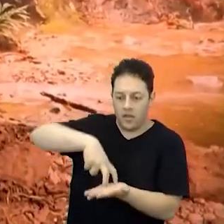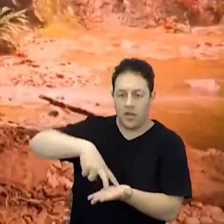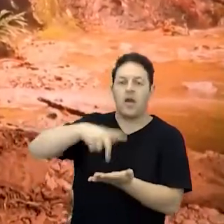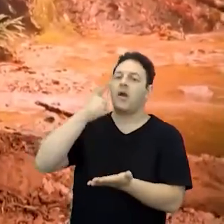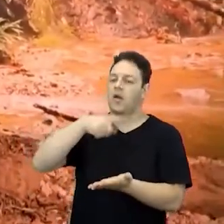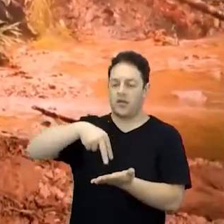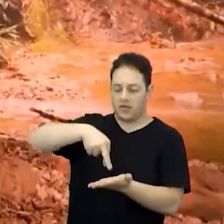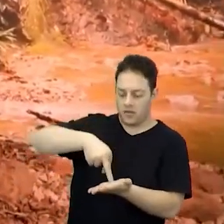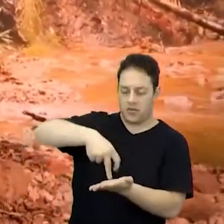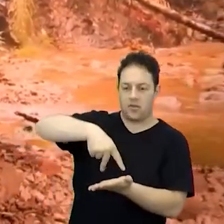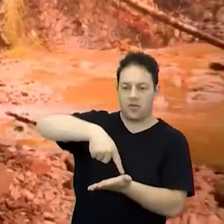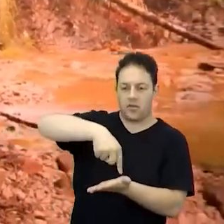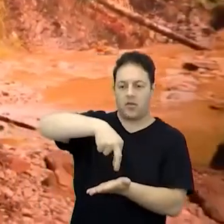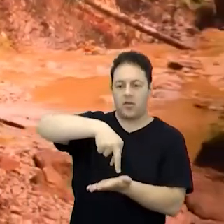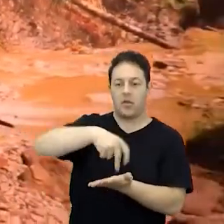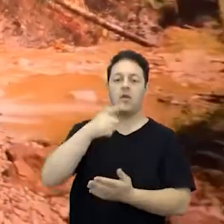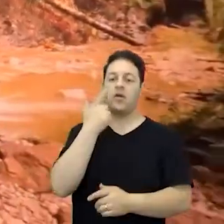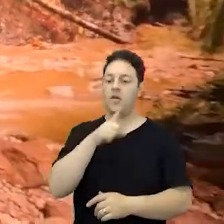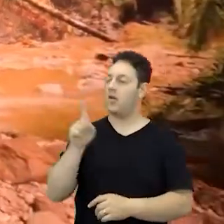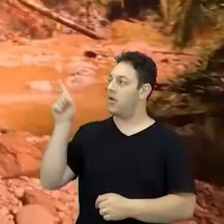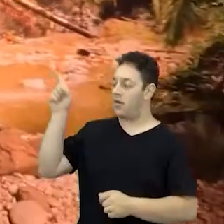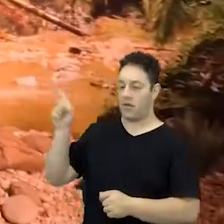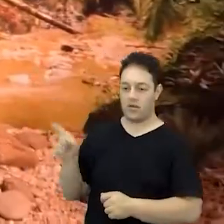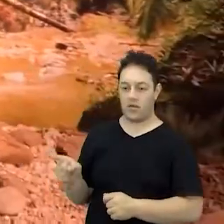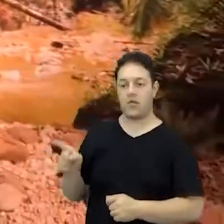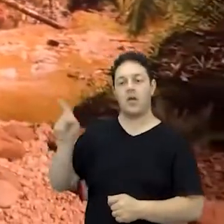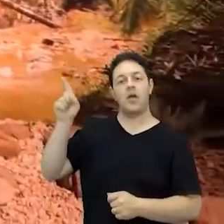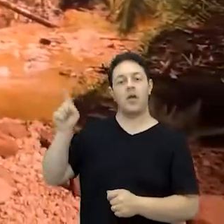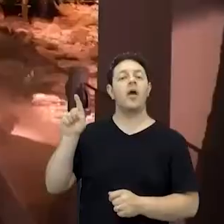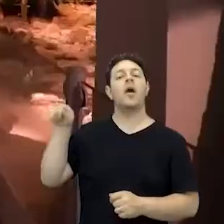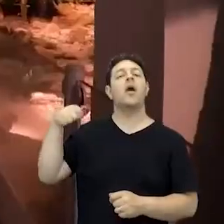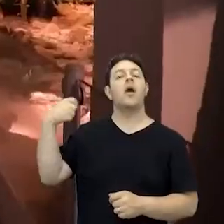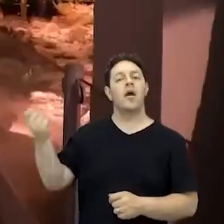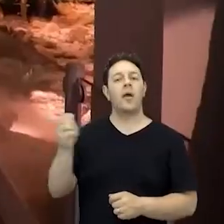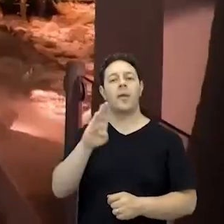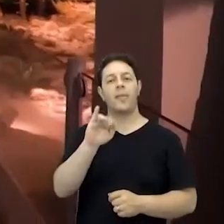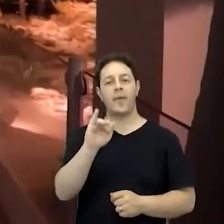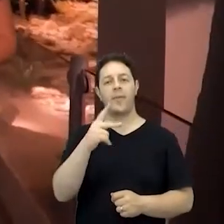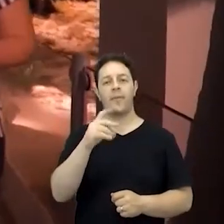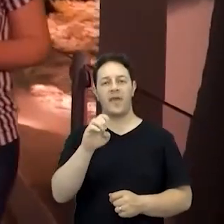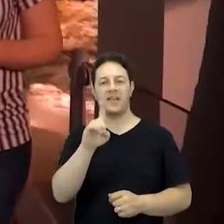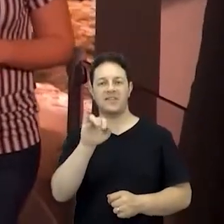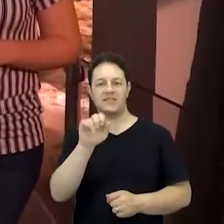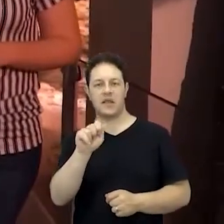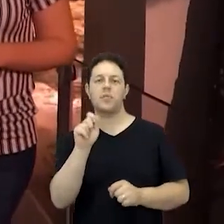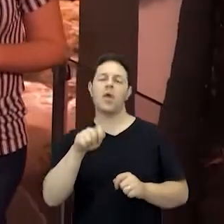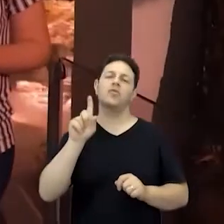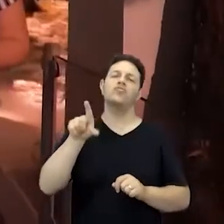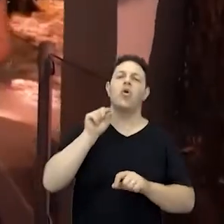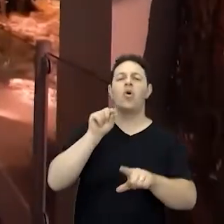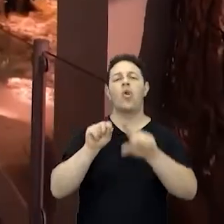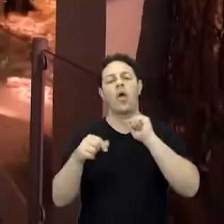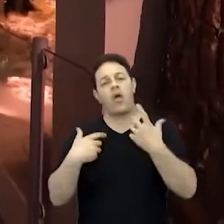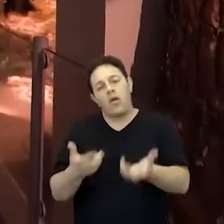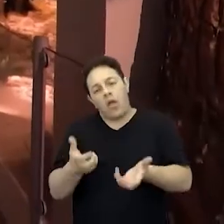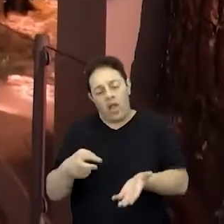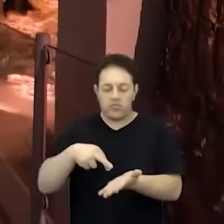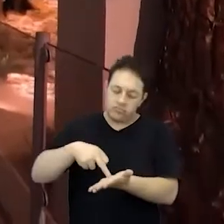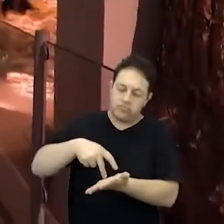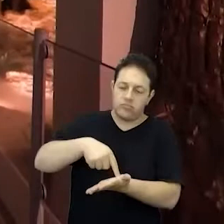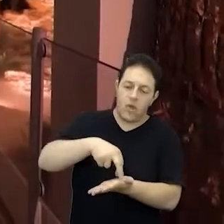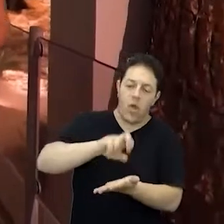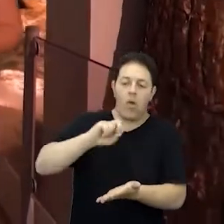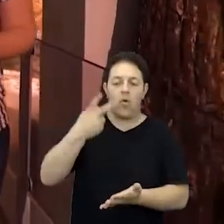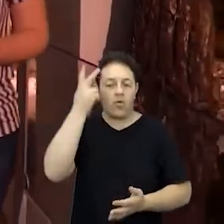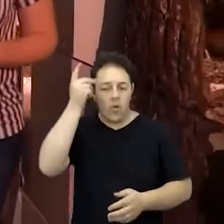em posição ereta Então o que a gente chamava isso era bípede facultativa ele tinha opção de dar alguns passos na caminhada